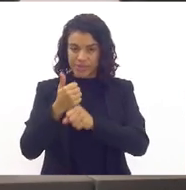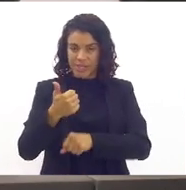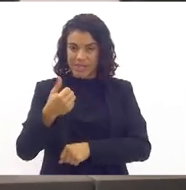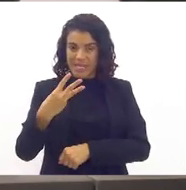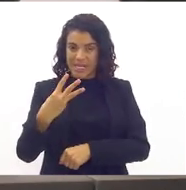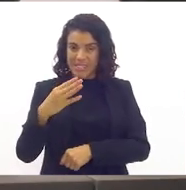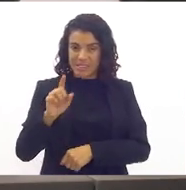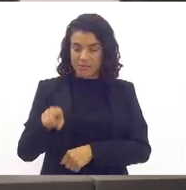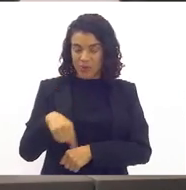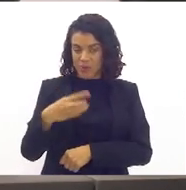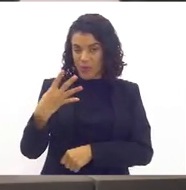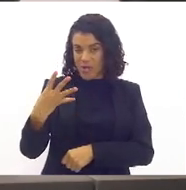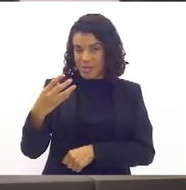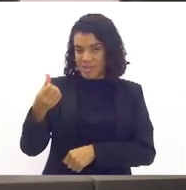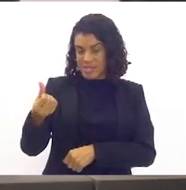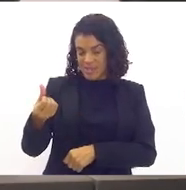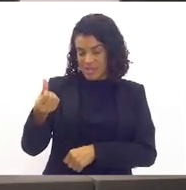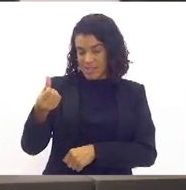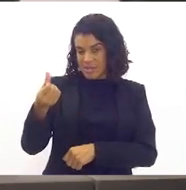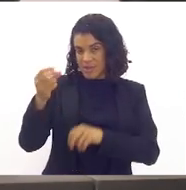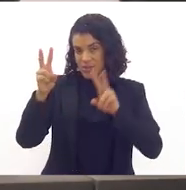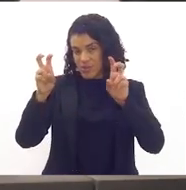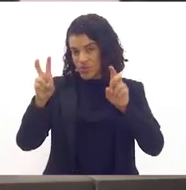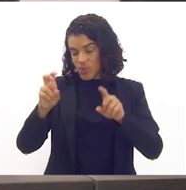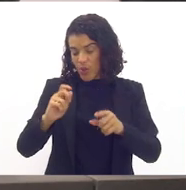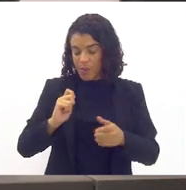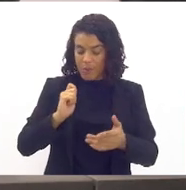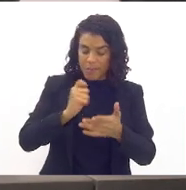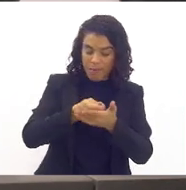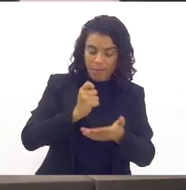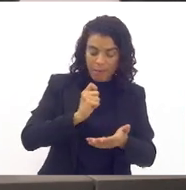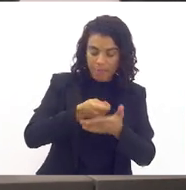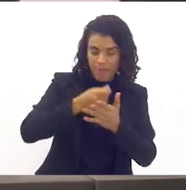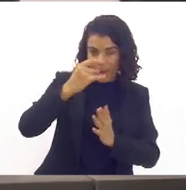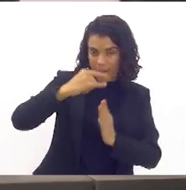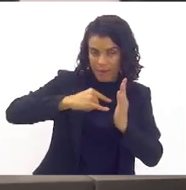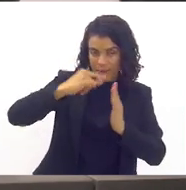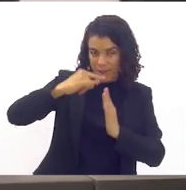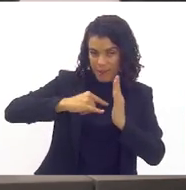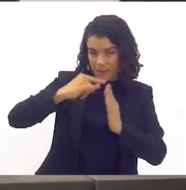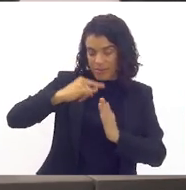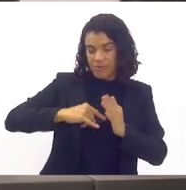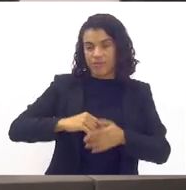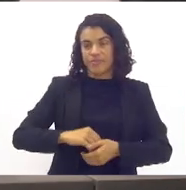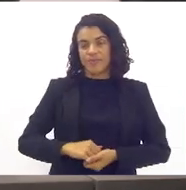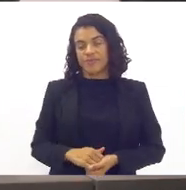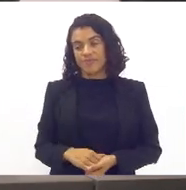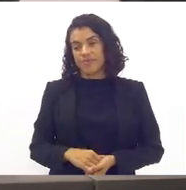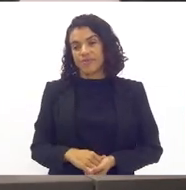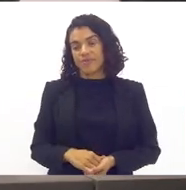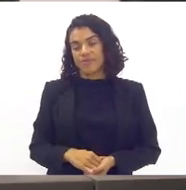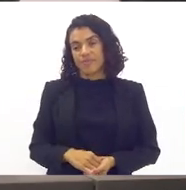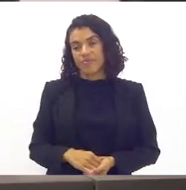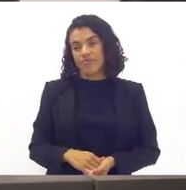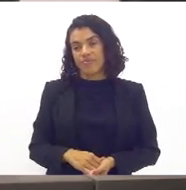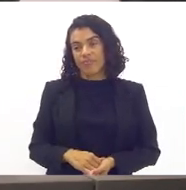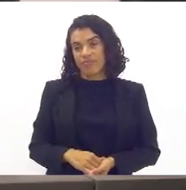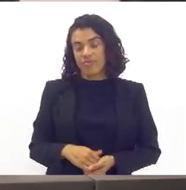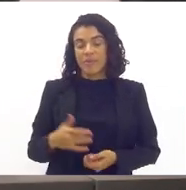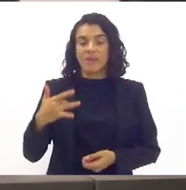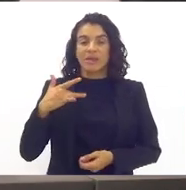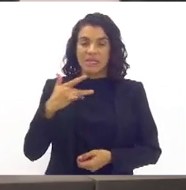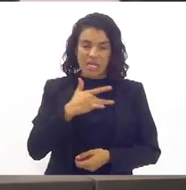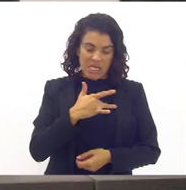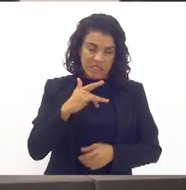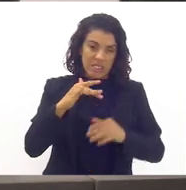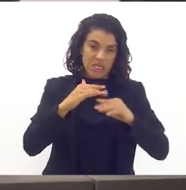13,46%, pelo critério de liquidação, né? de obrigações liquidadas. Então, na saúde